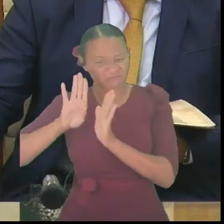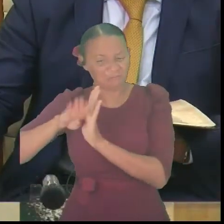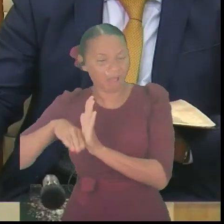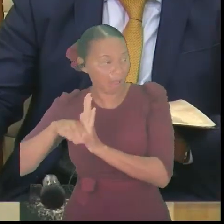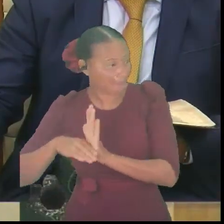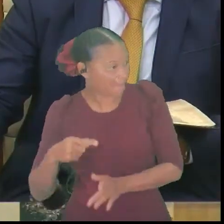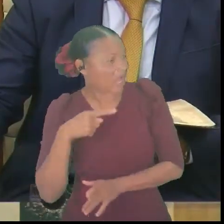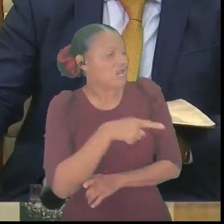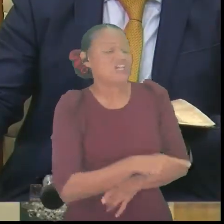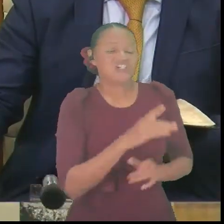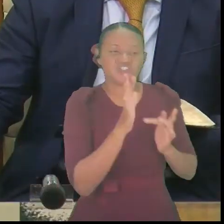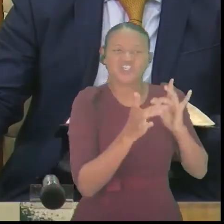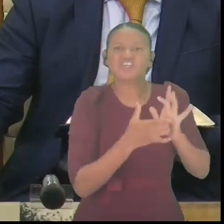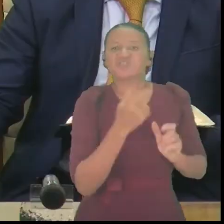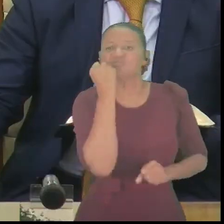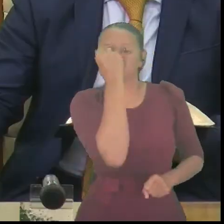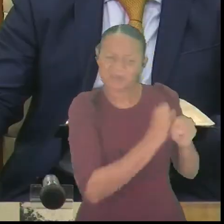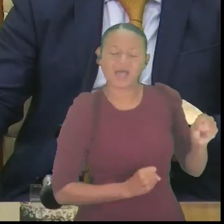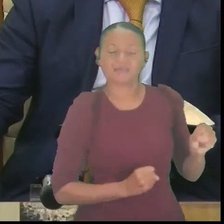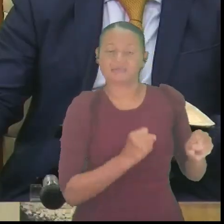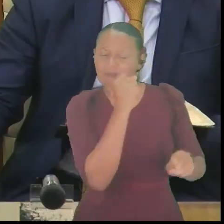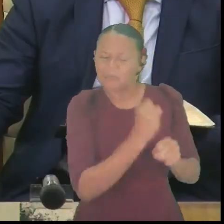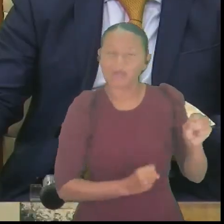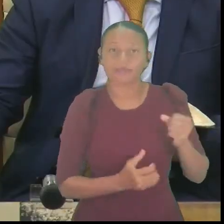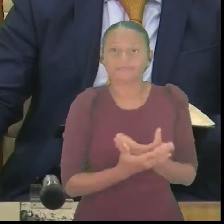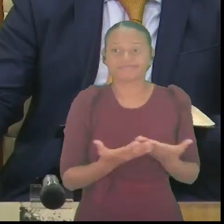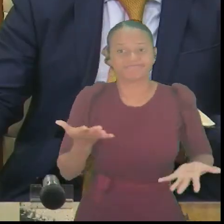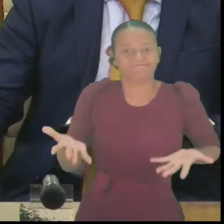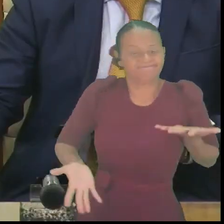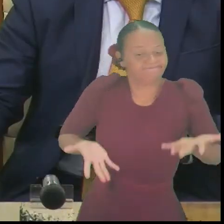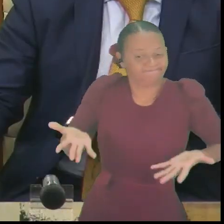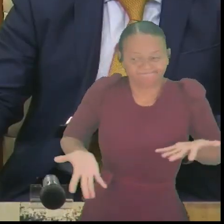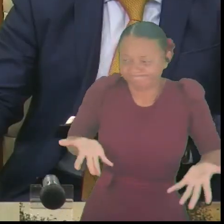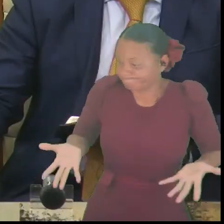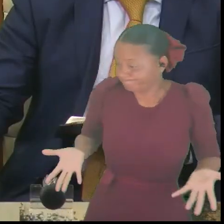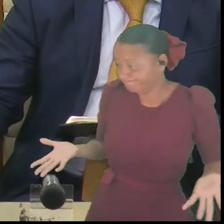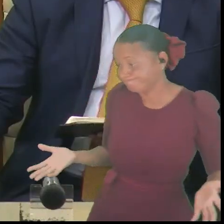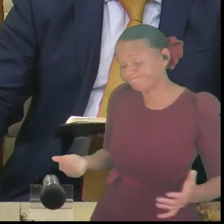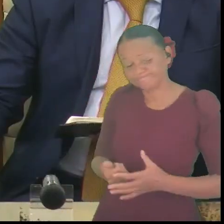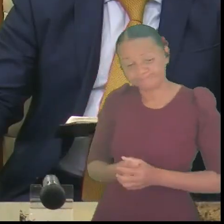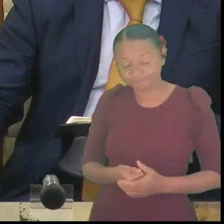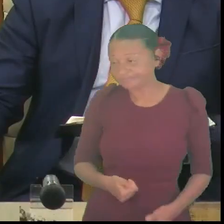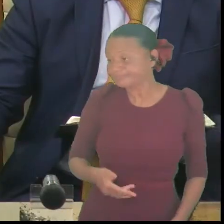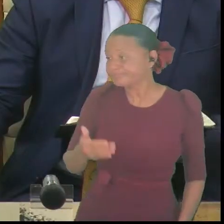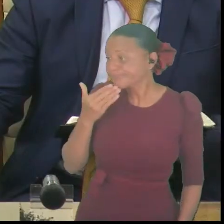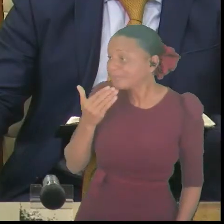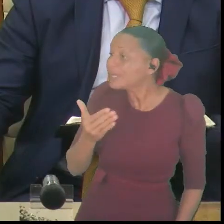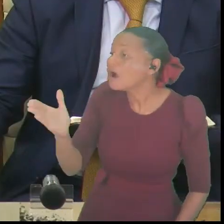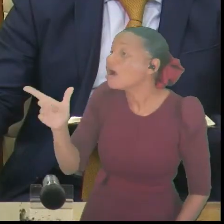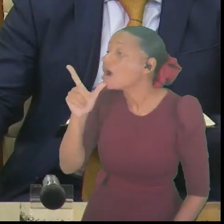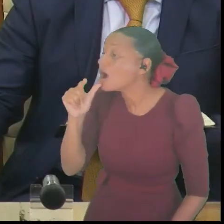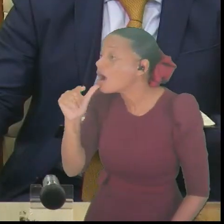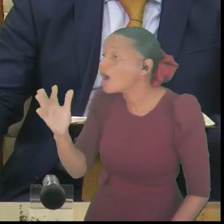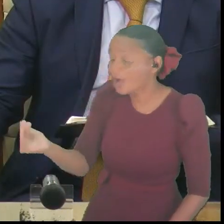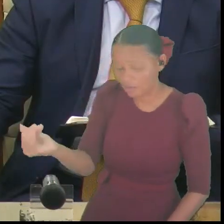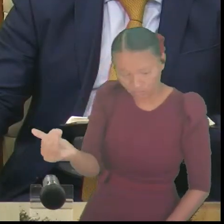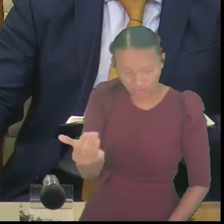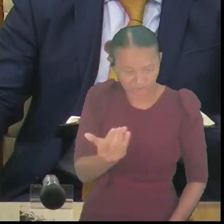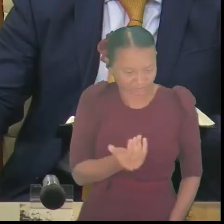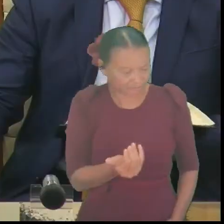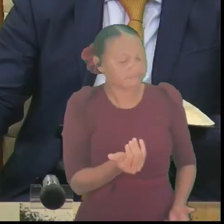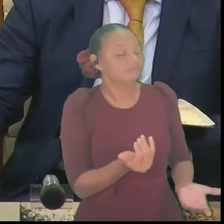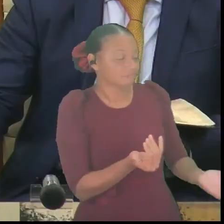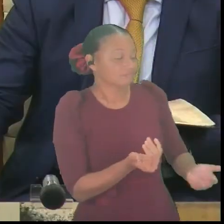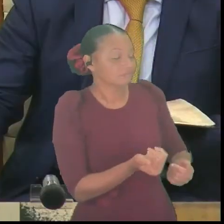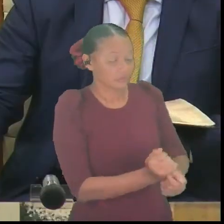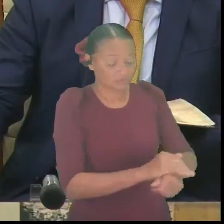Jesus. E então, queridos irmãos, depois que Pilatos não tinha mais o que fazer, ele pediu água e lavou as suas mãos num ato como